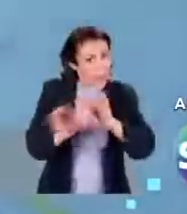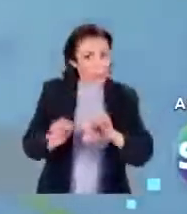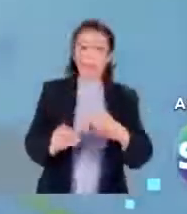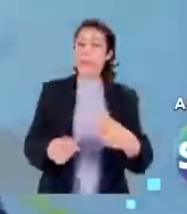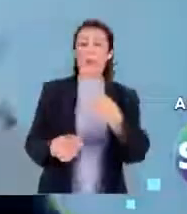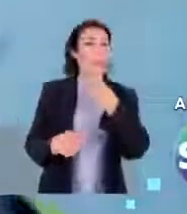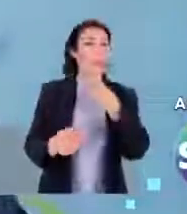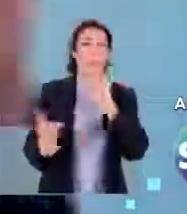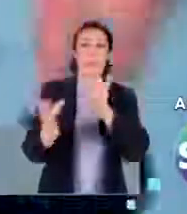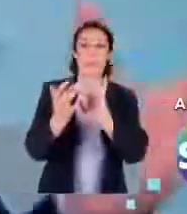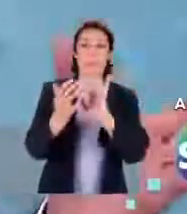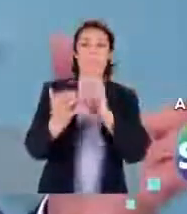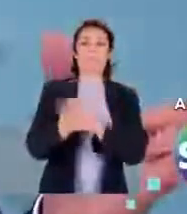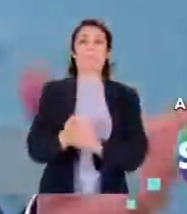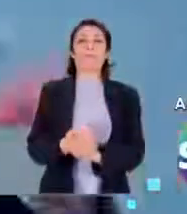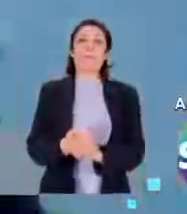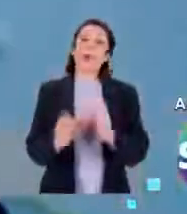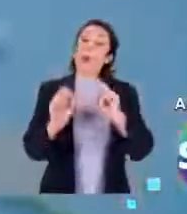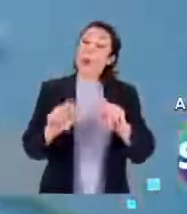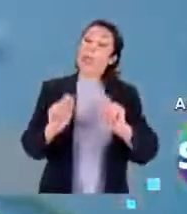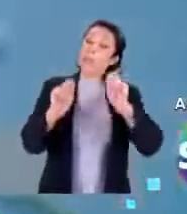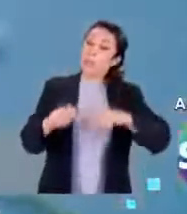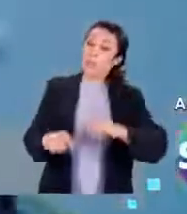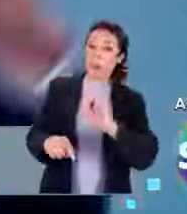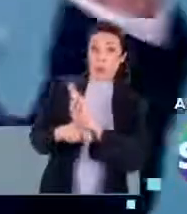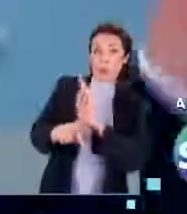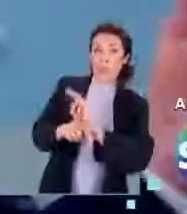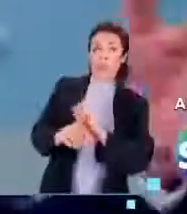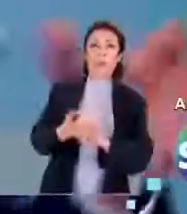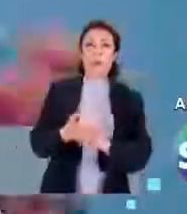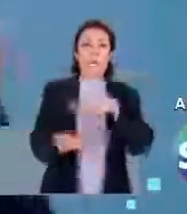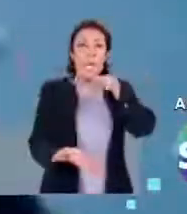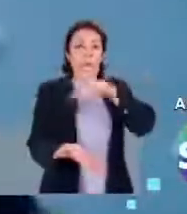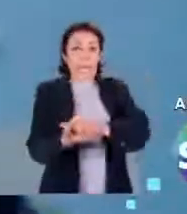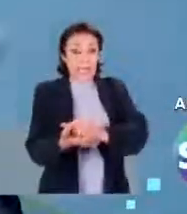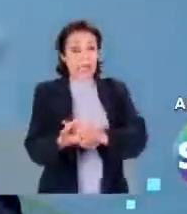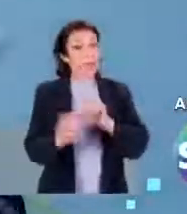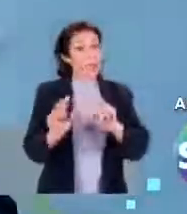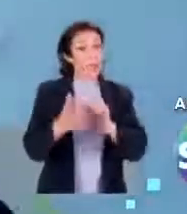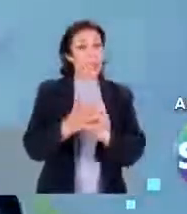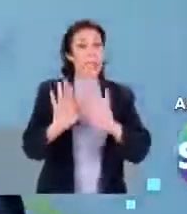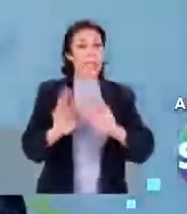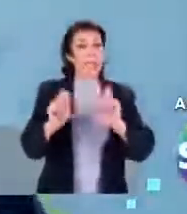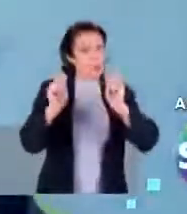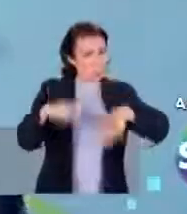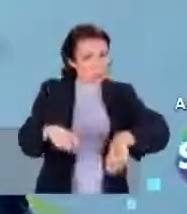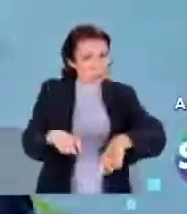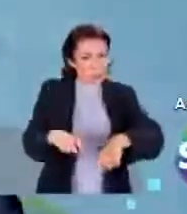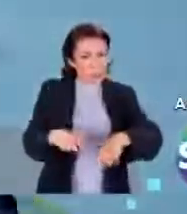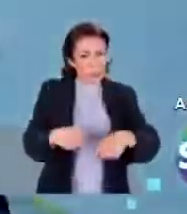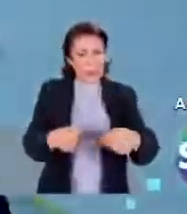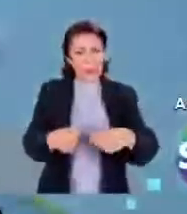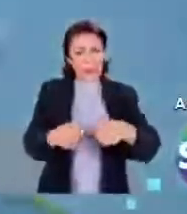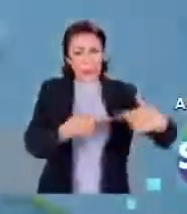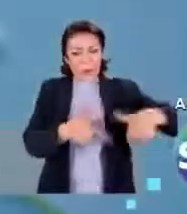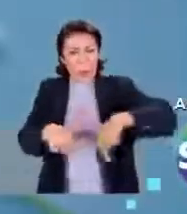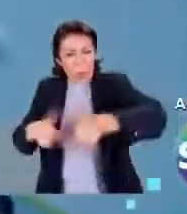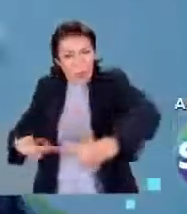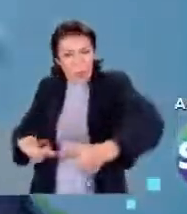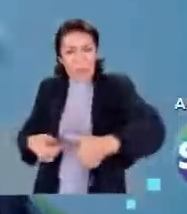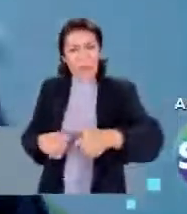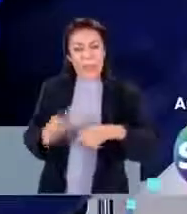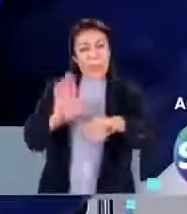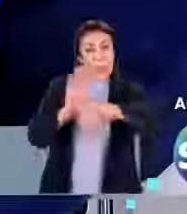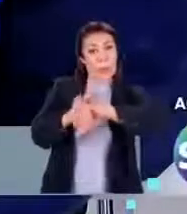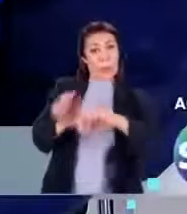legislação Ok pode ser protegida fica lá gravado sem ninguém devassar mas não é possível mas fazer o enfrentamento do Crime Organizado